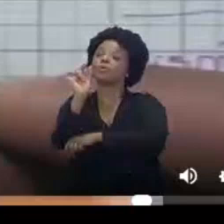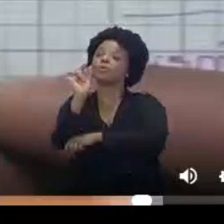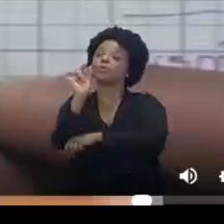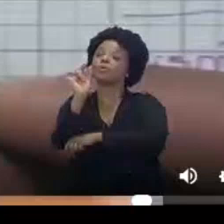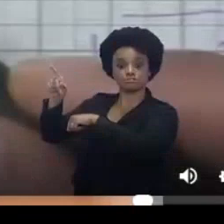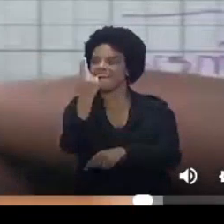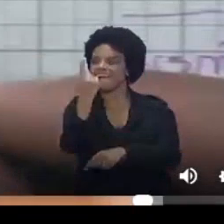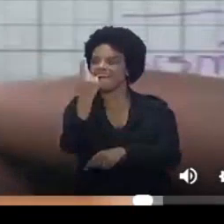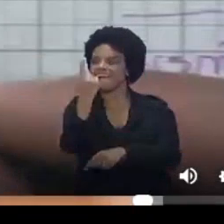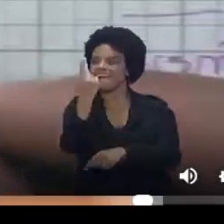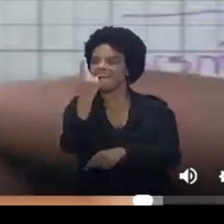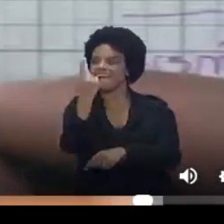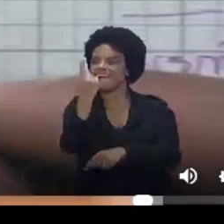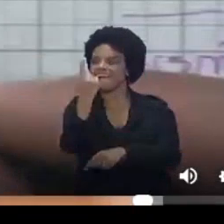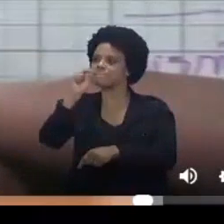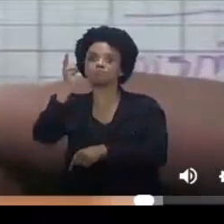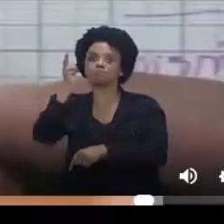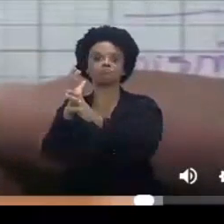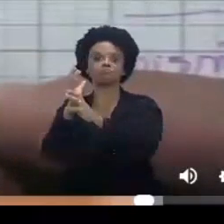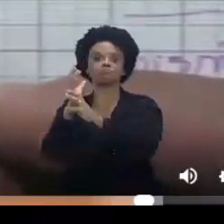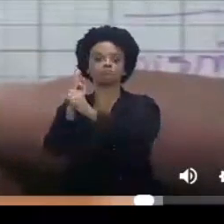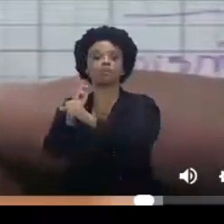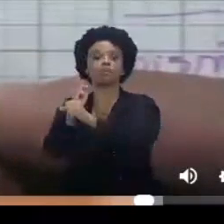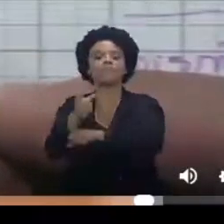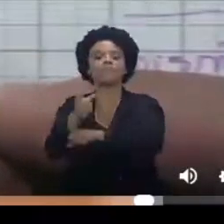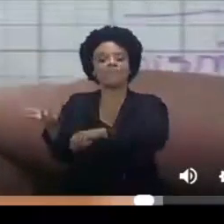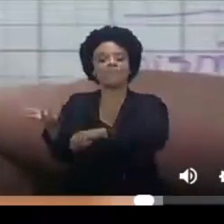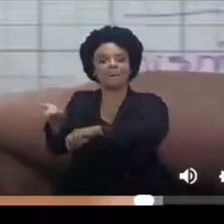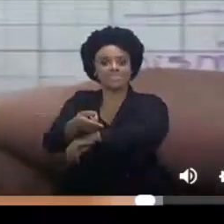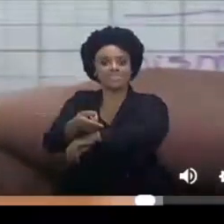você consegue calcular quem? A aceleração